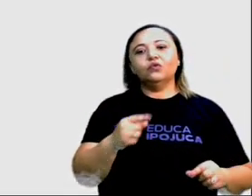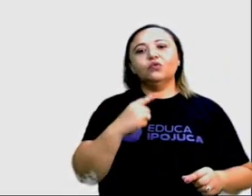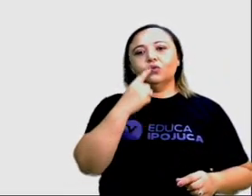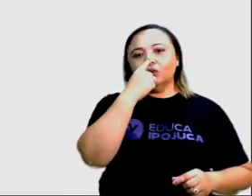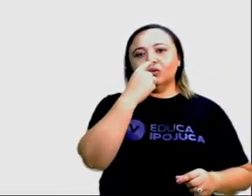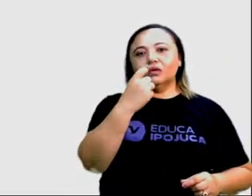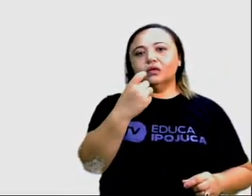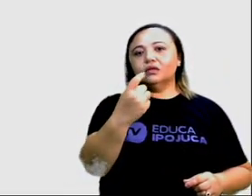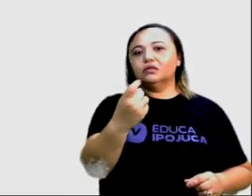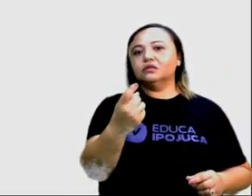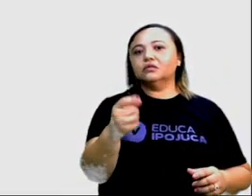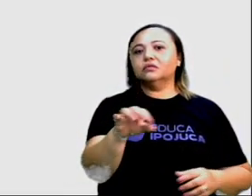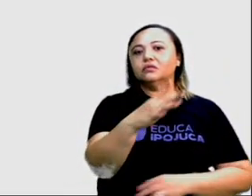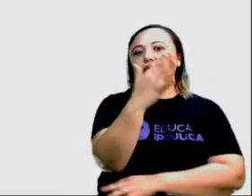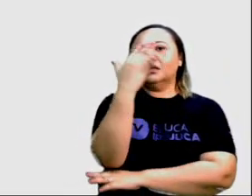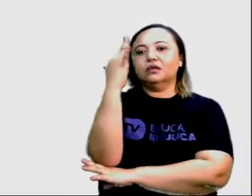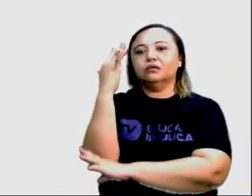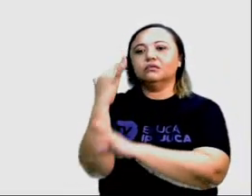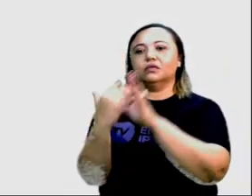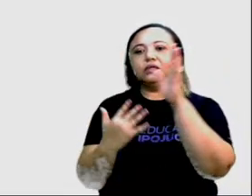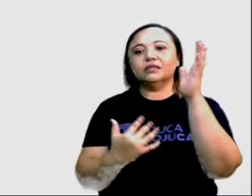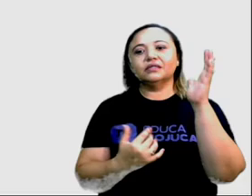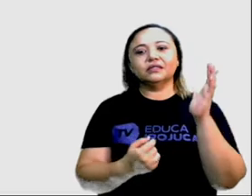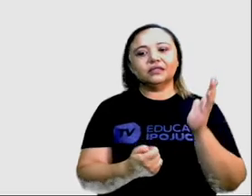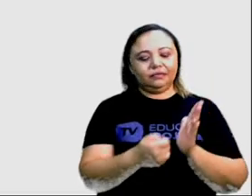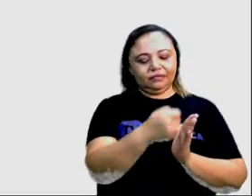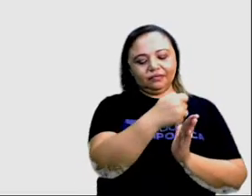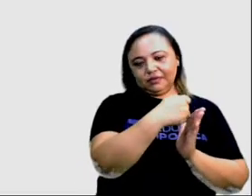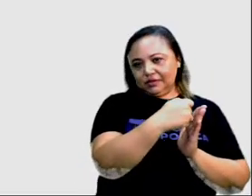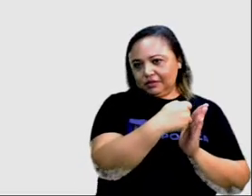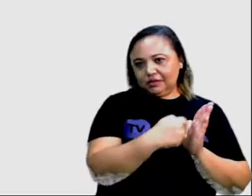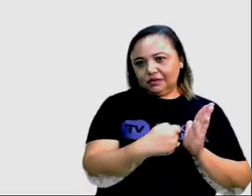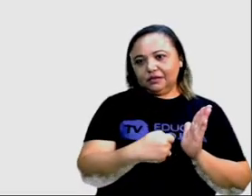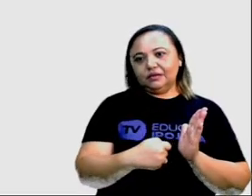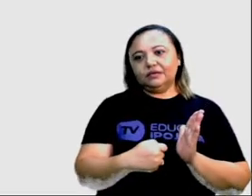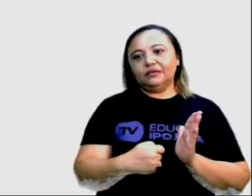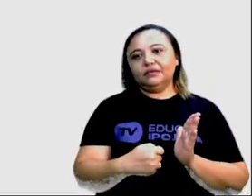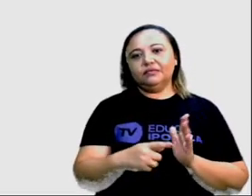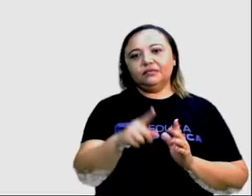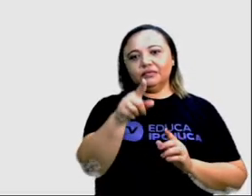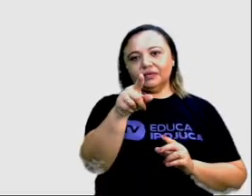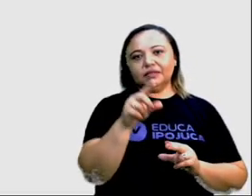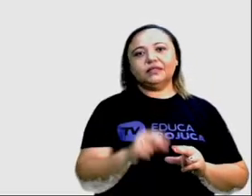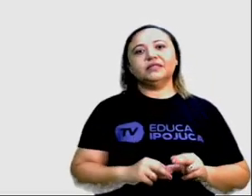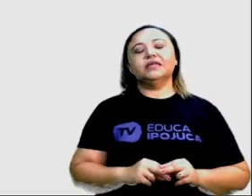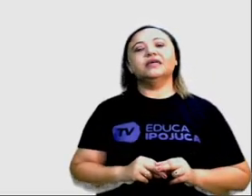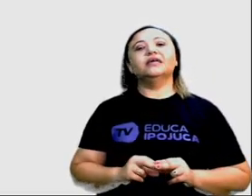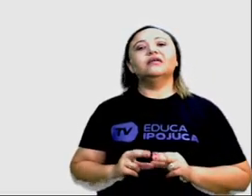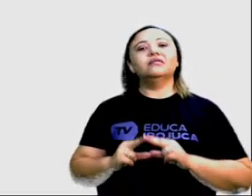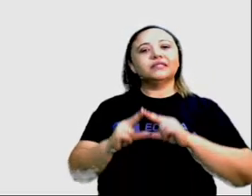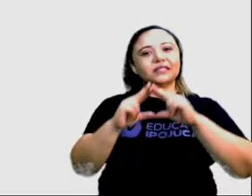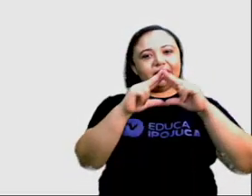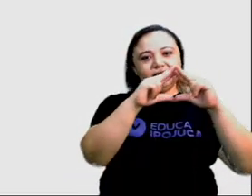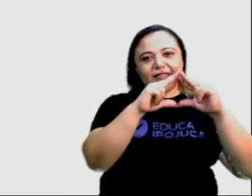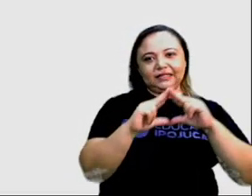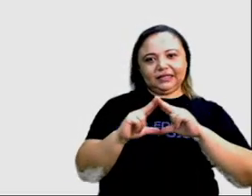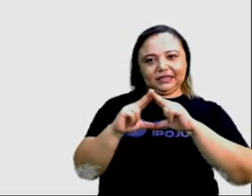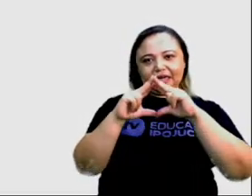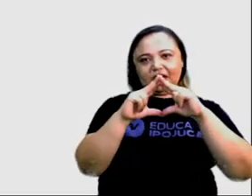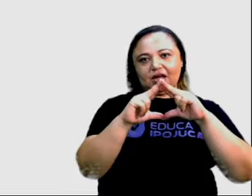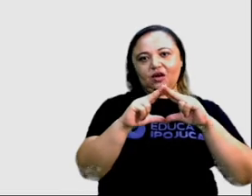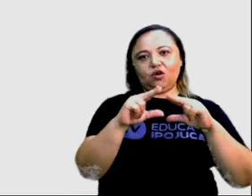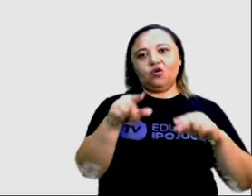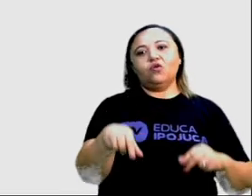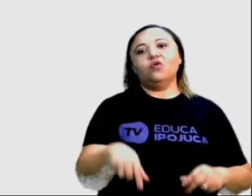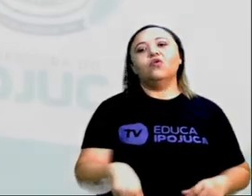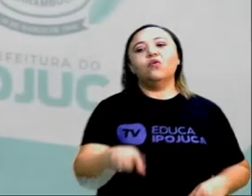a natureza? O que é que você faz? Anota aí no caderno para a tia ver. Você costuma reciclar algo ou reutilizar?